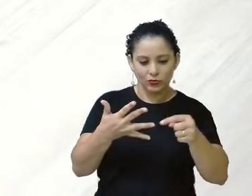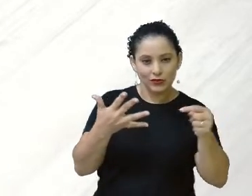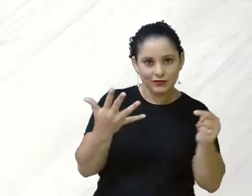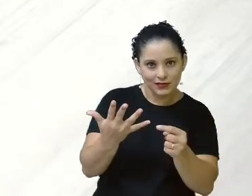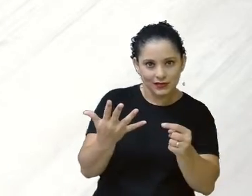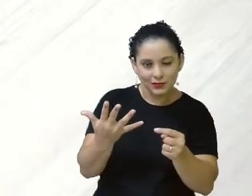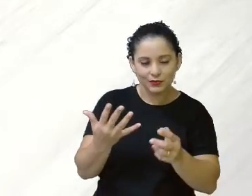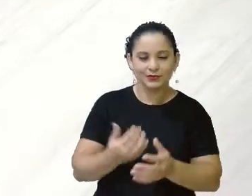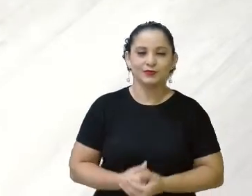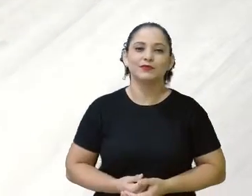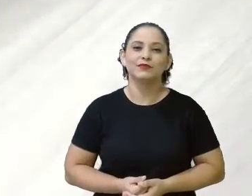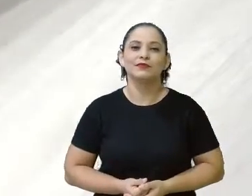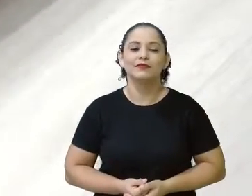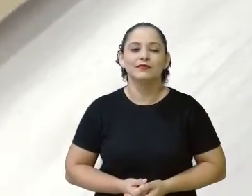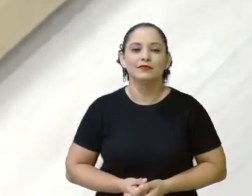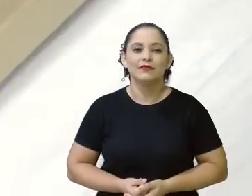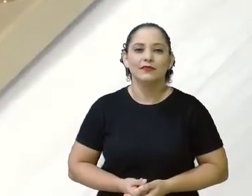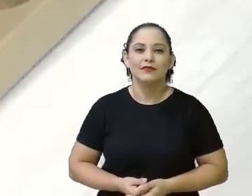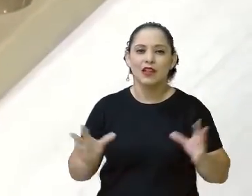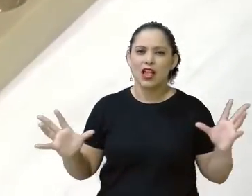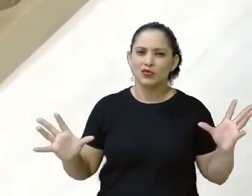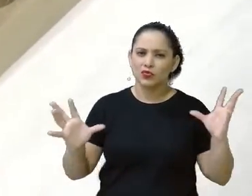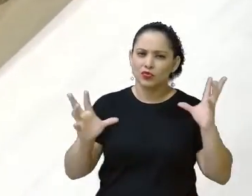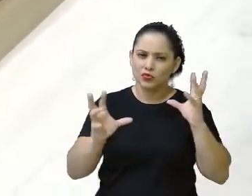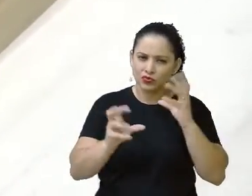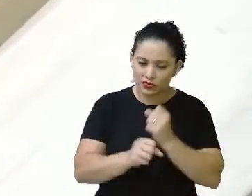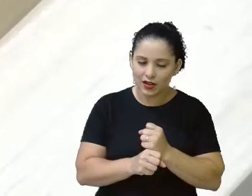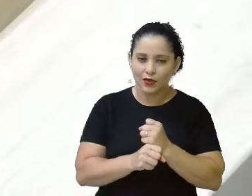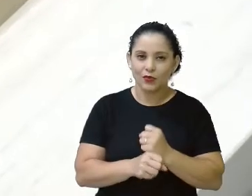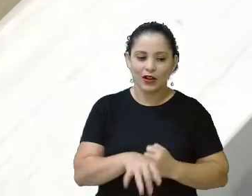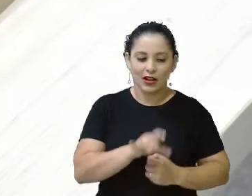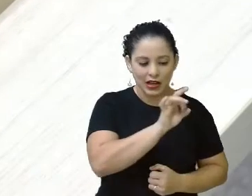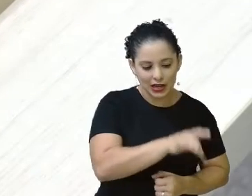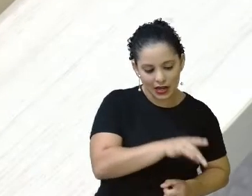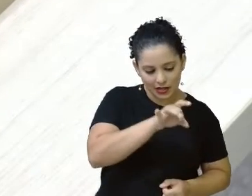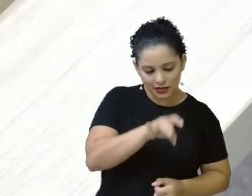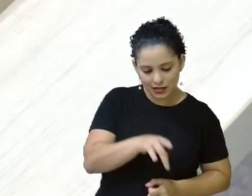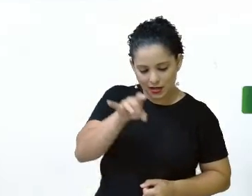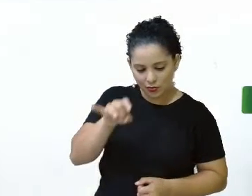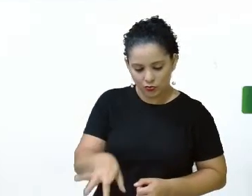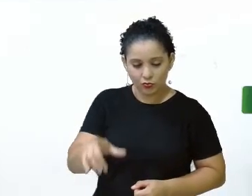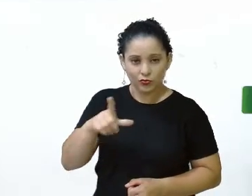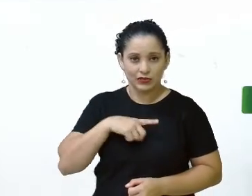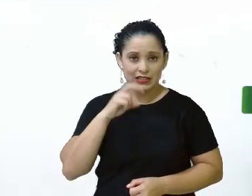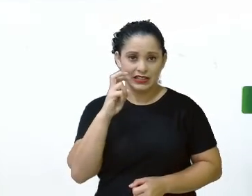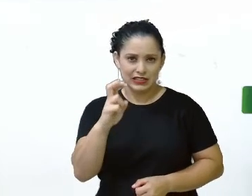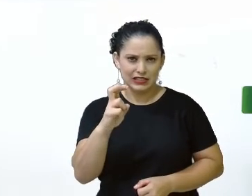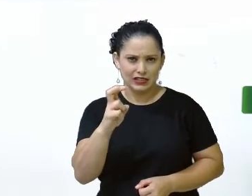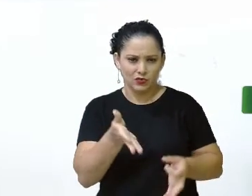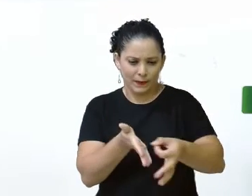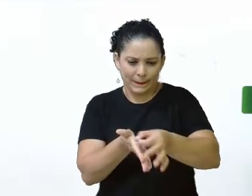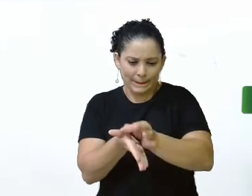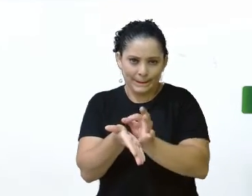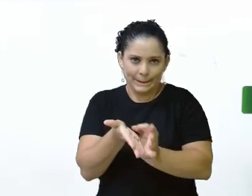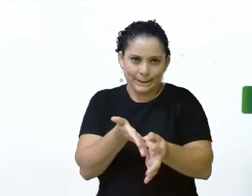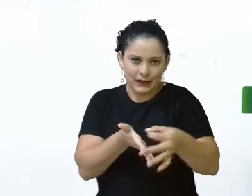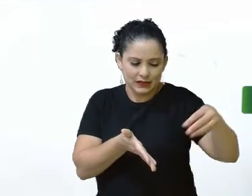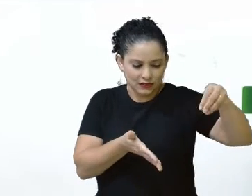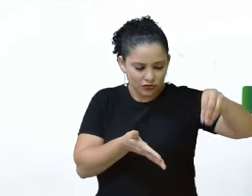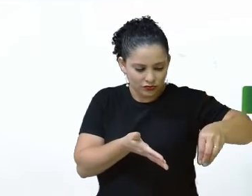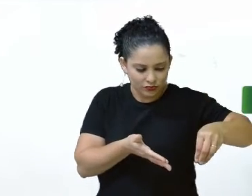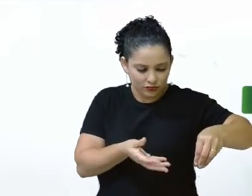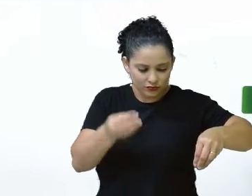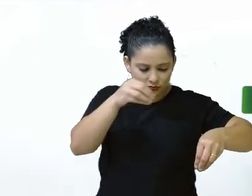4, 5. No total, em cada casinha, eu tive 5 peças.